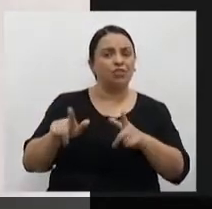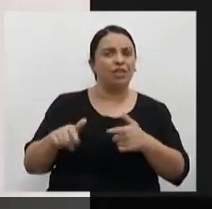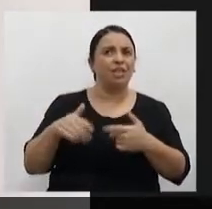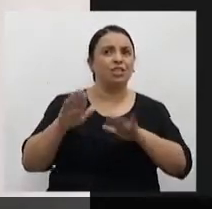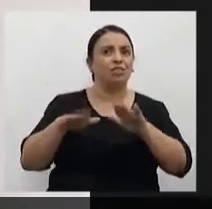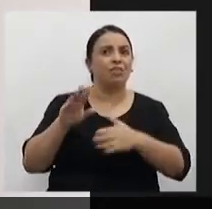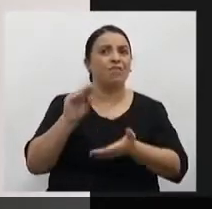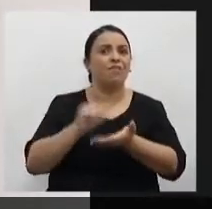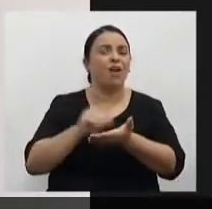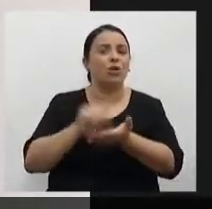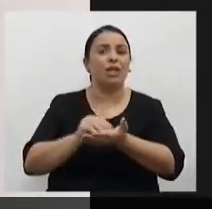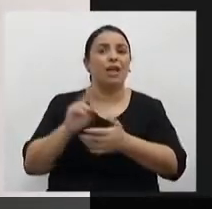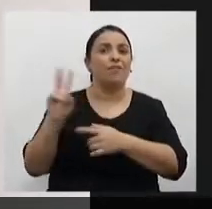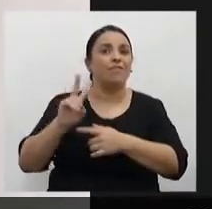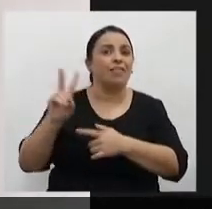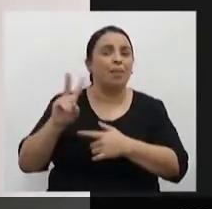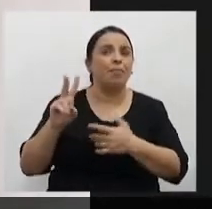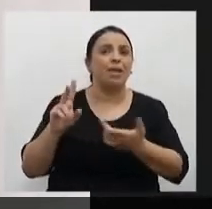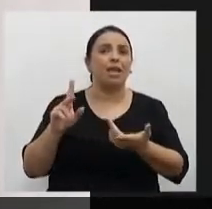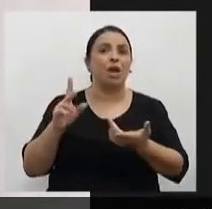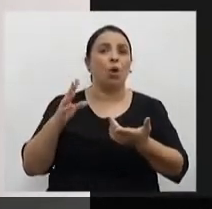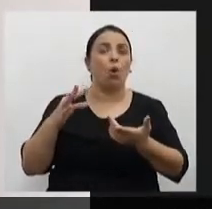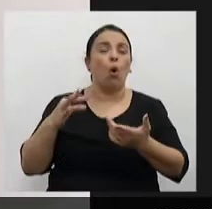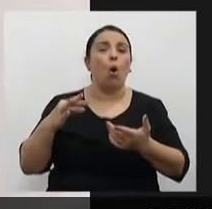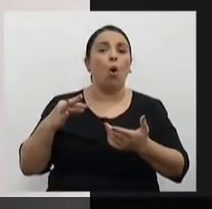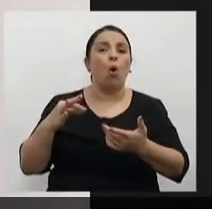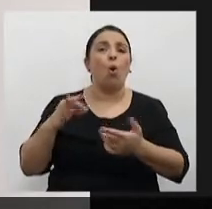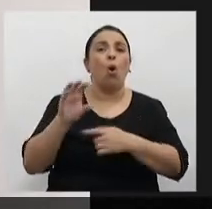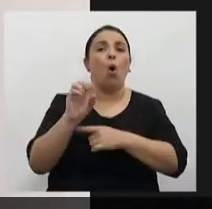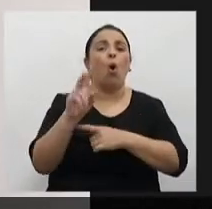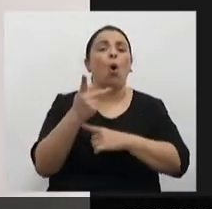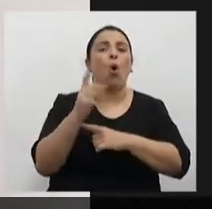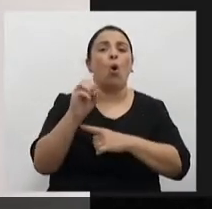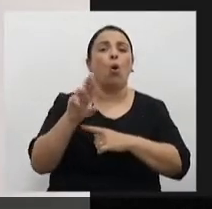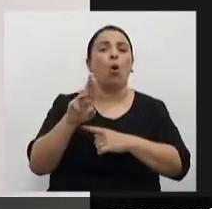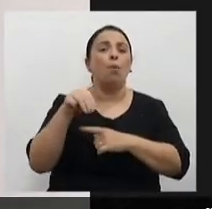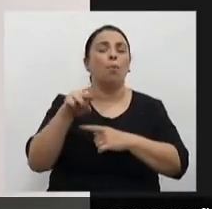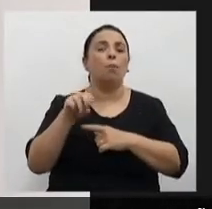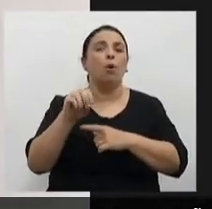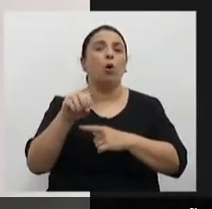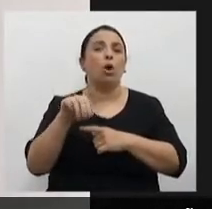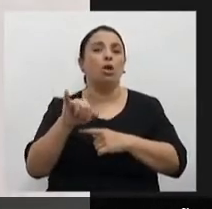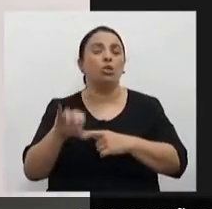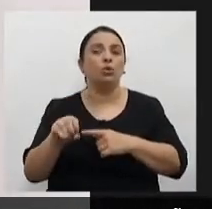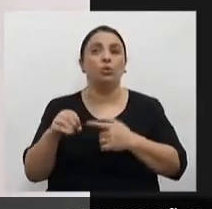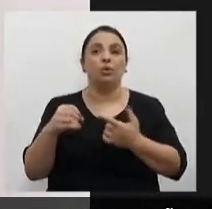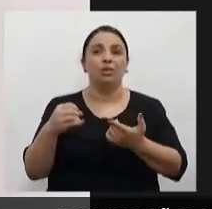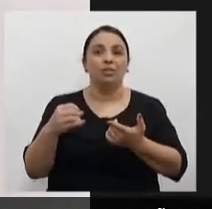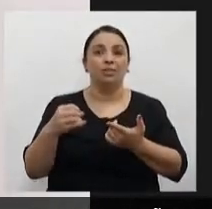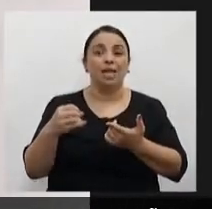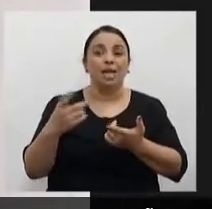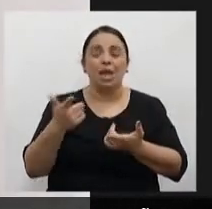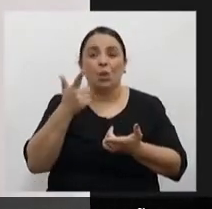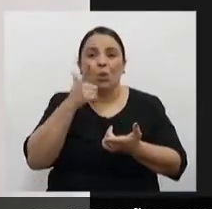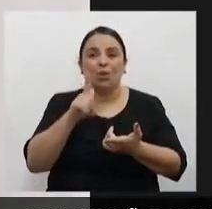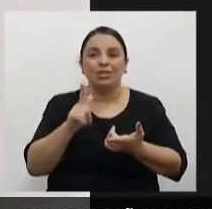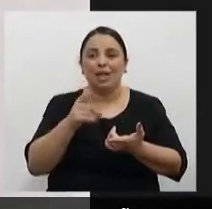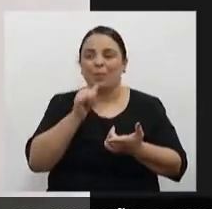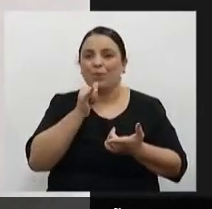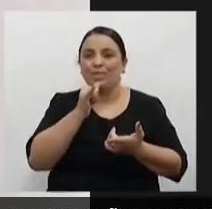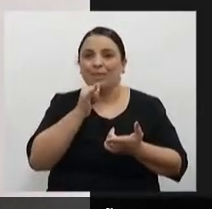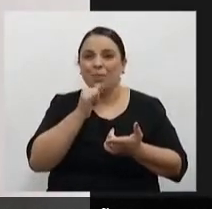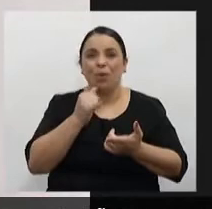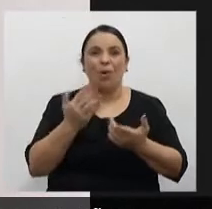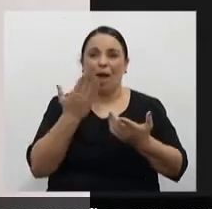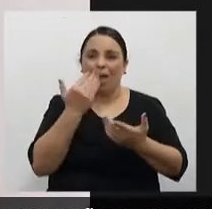os hormônios, não vai conseguir subtrair, né, dos alimentos. Então, a gente vê